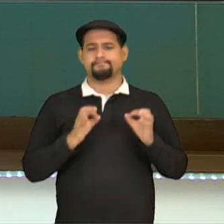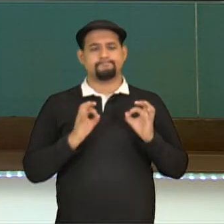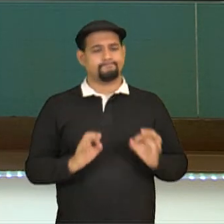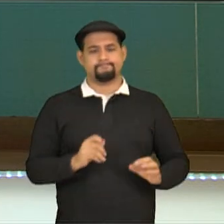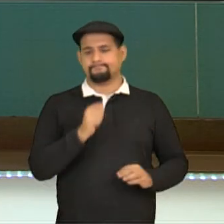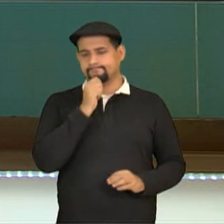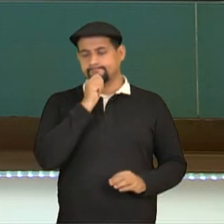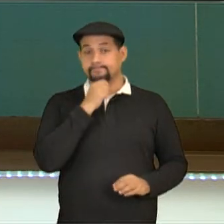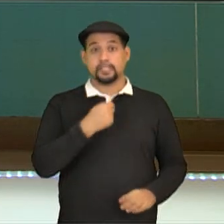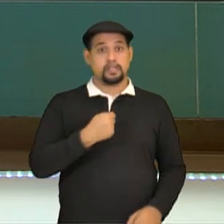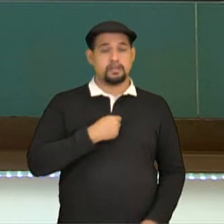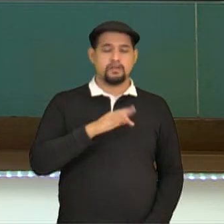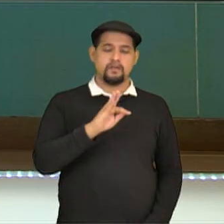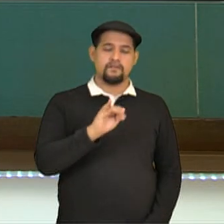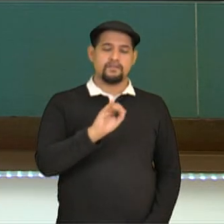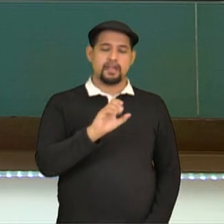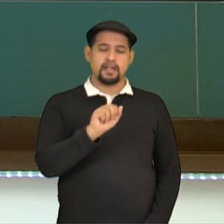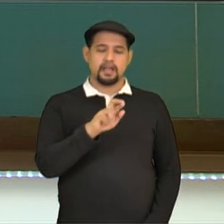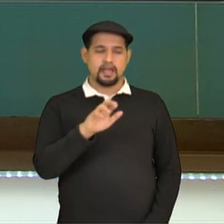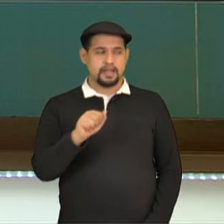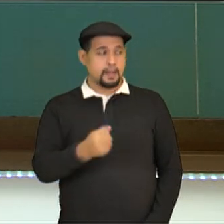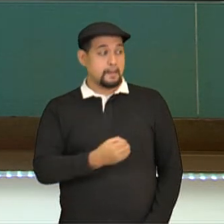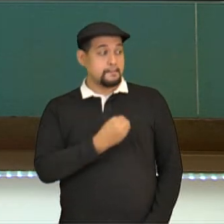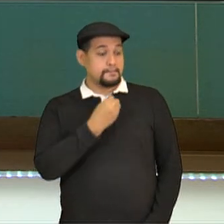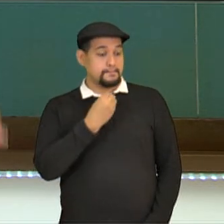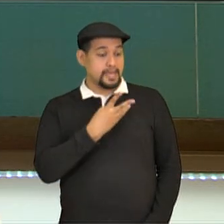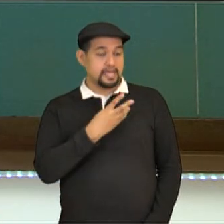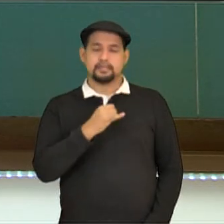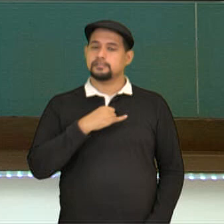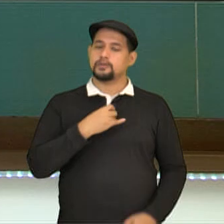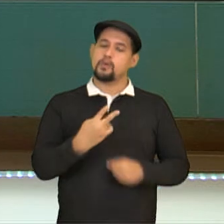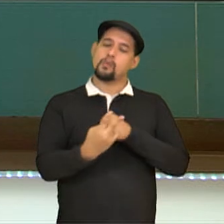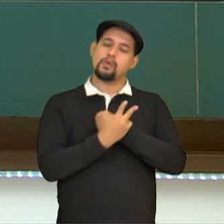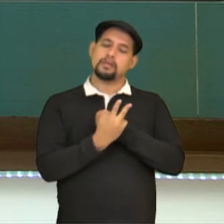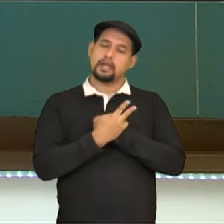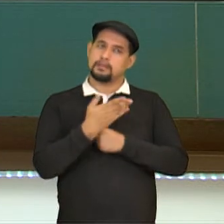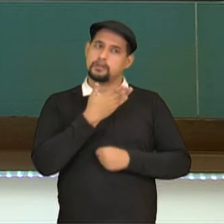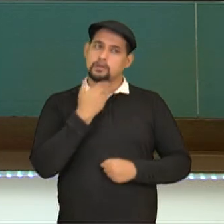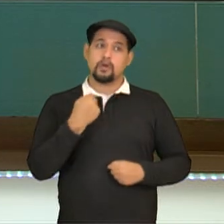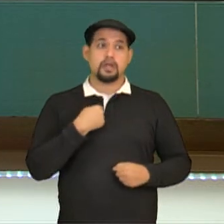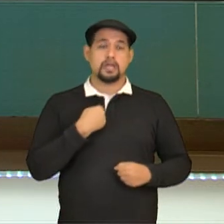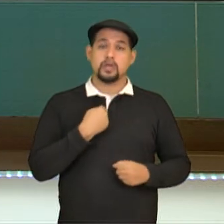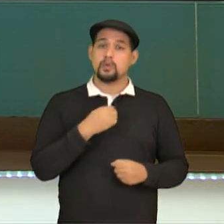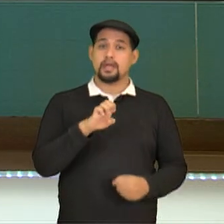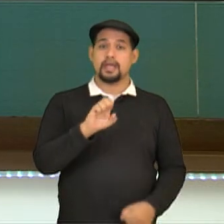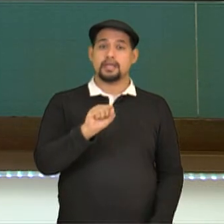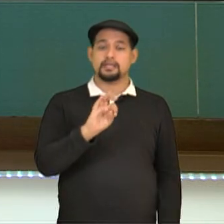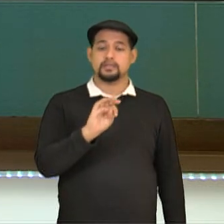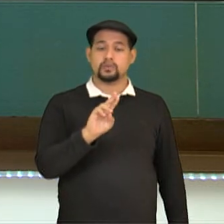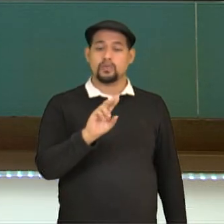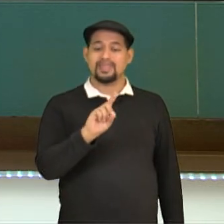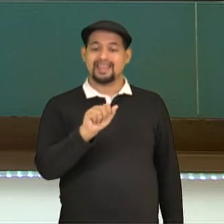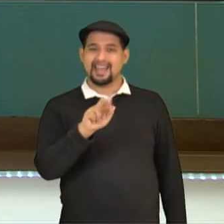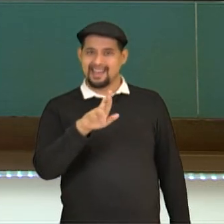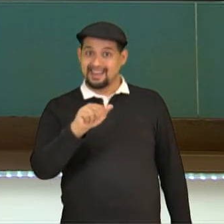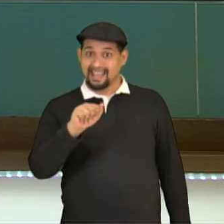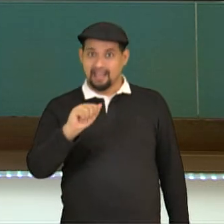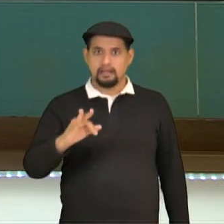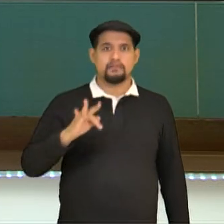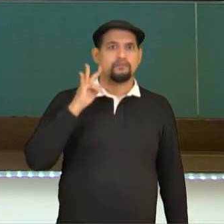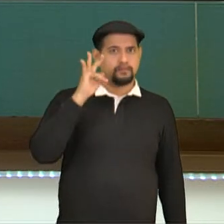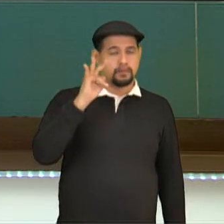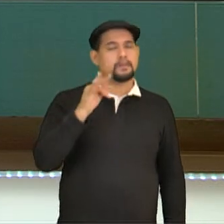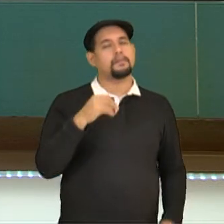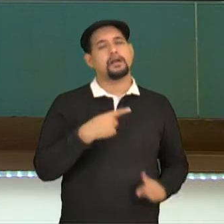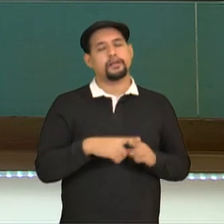certo. Então, eu ficaria bem se tivesse, né, me cuidado mais, eu estudaria mais se tivesse organizado meu